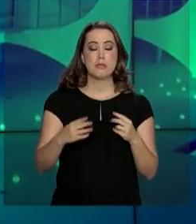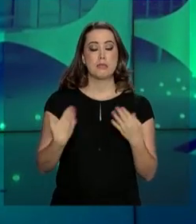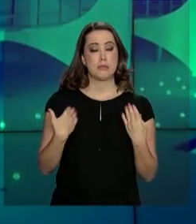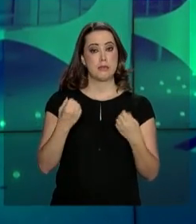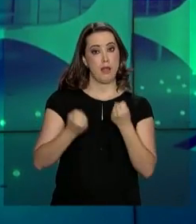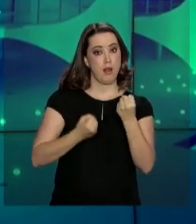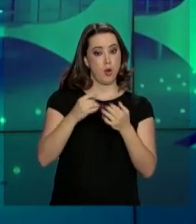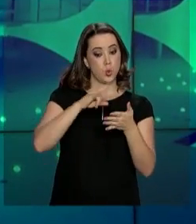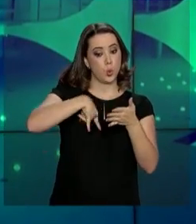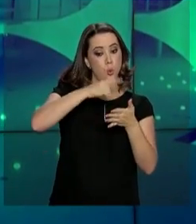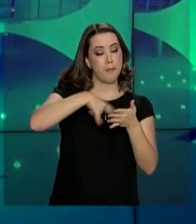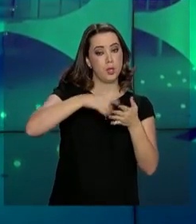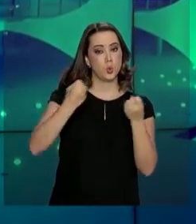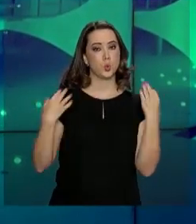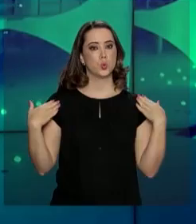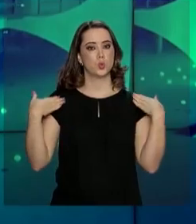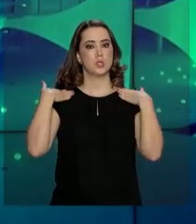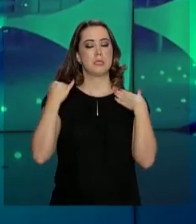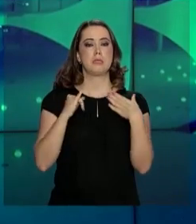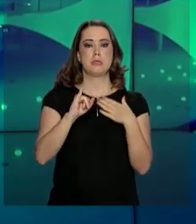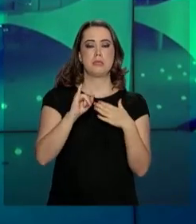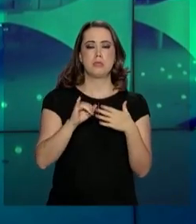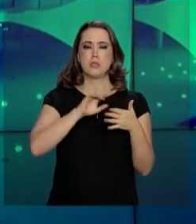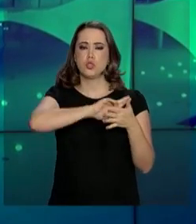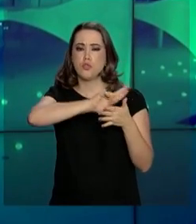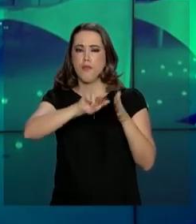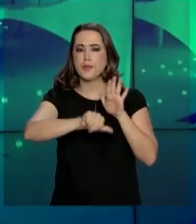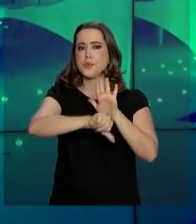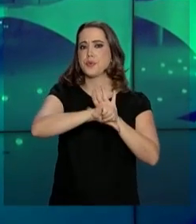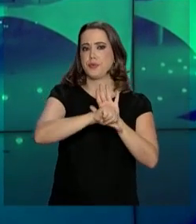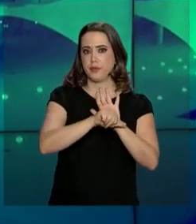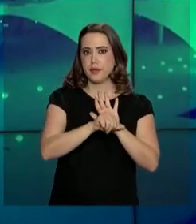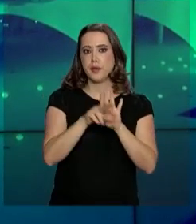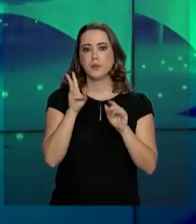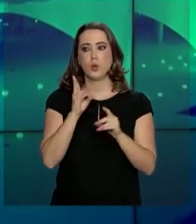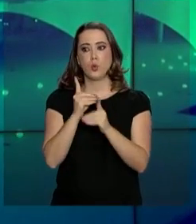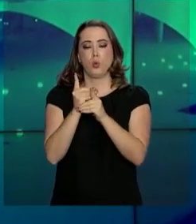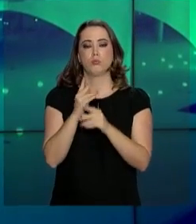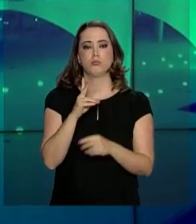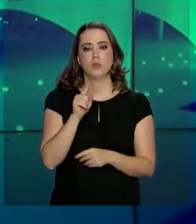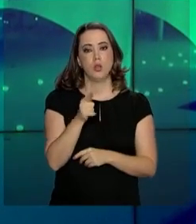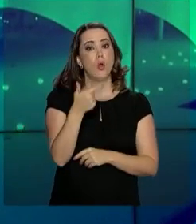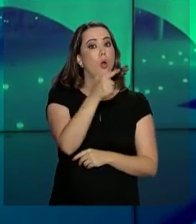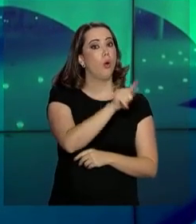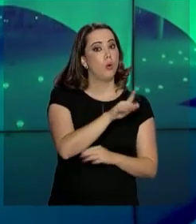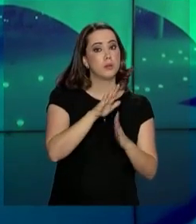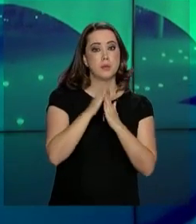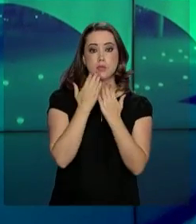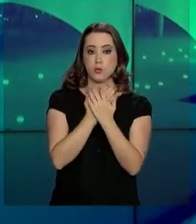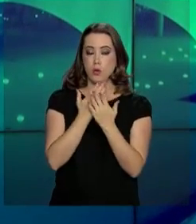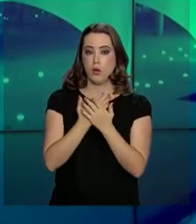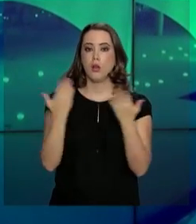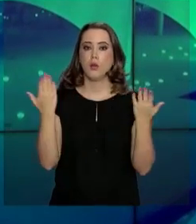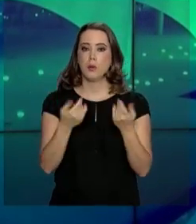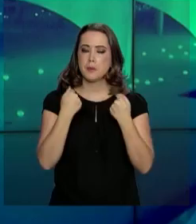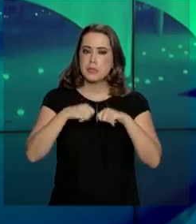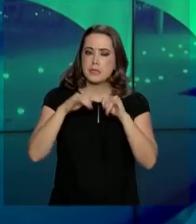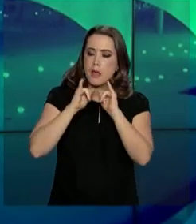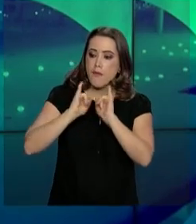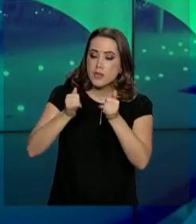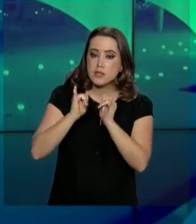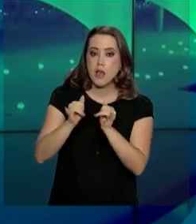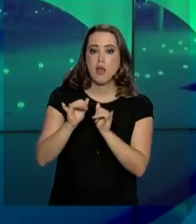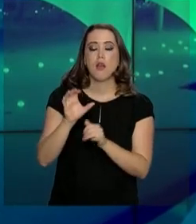de quem for condenado por contrabando, receptação ou descaminho. A outra é para as escolas. Elas agora precisam avisar o